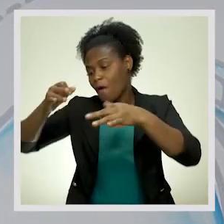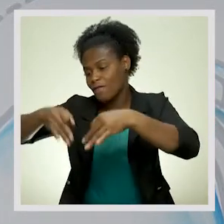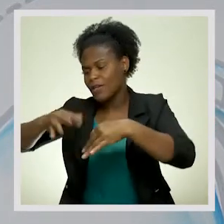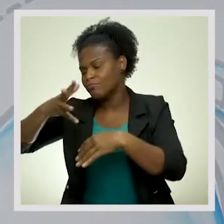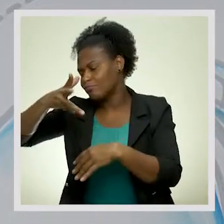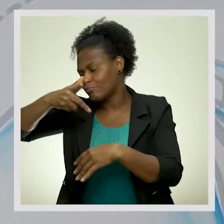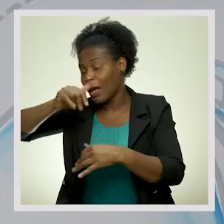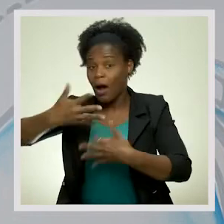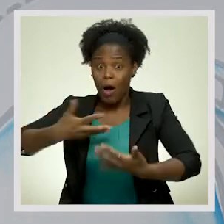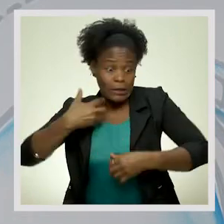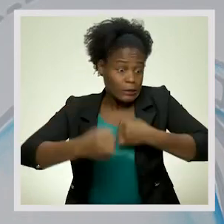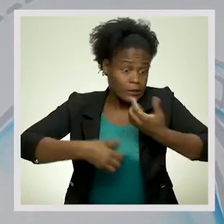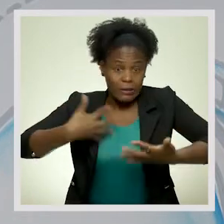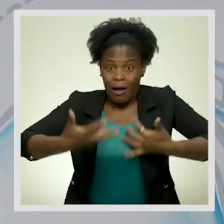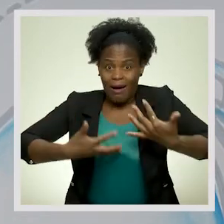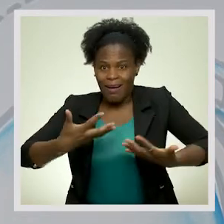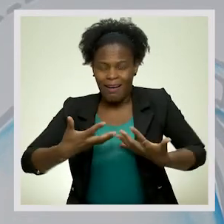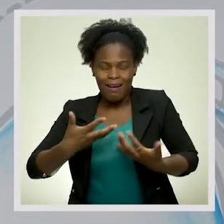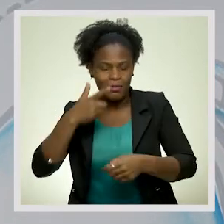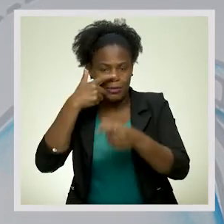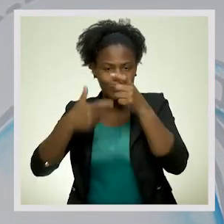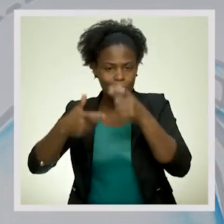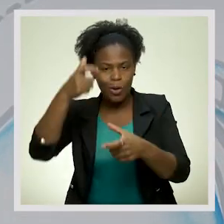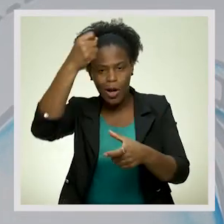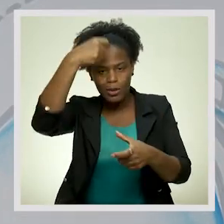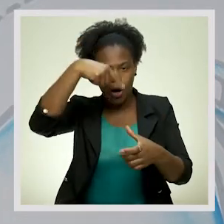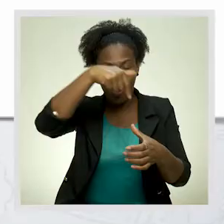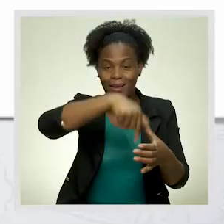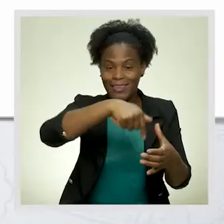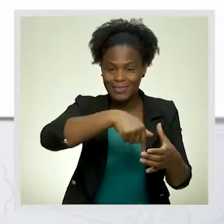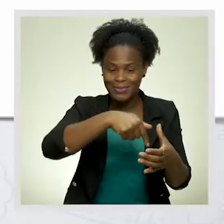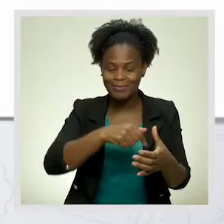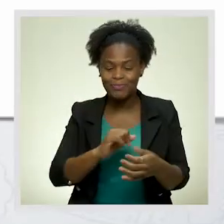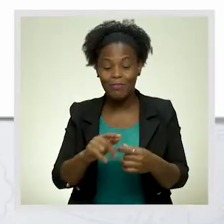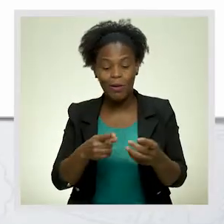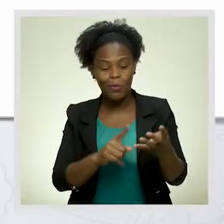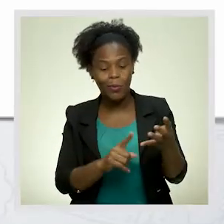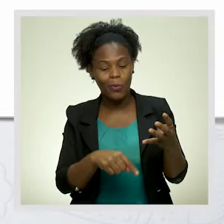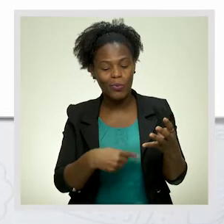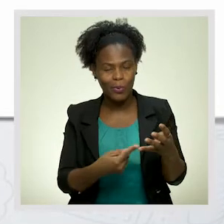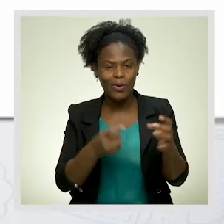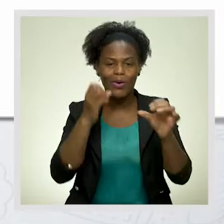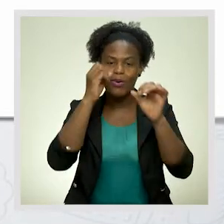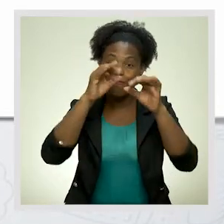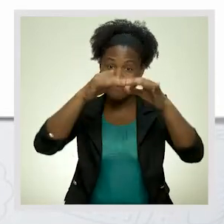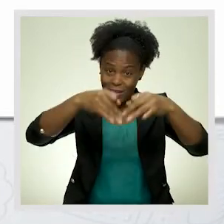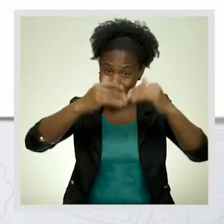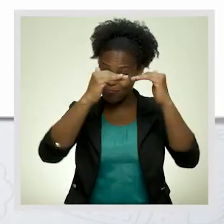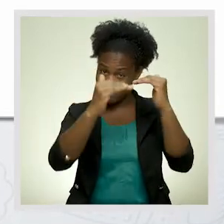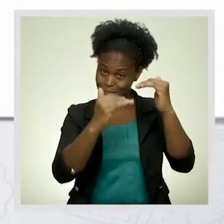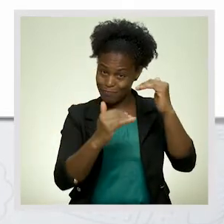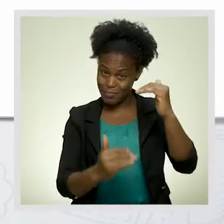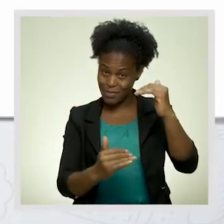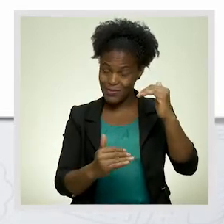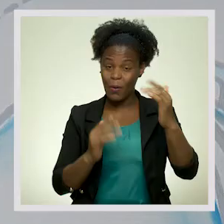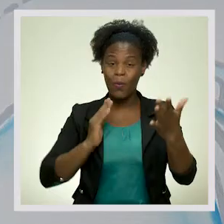tensão das personagens. E vamos ver mais uma parte, a conclusão. A conclusão é o